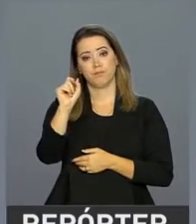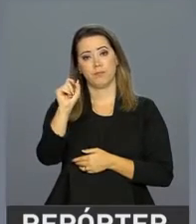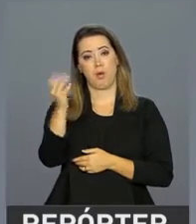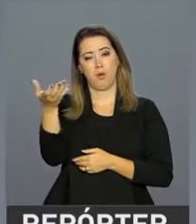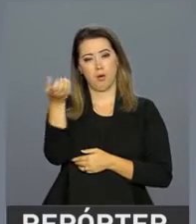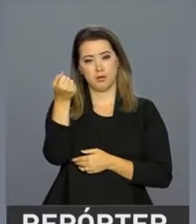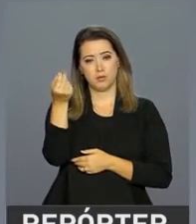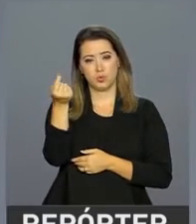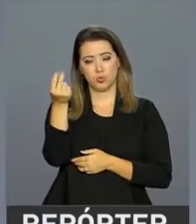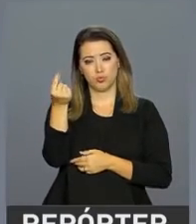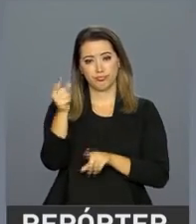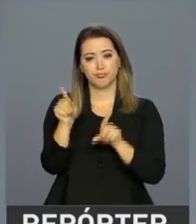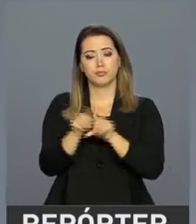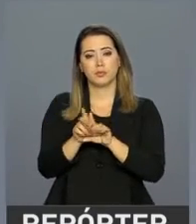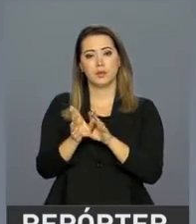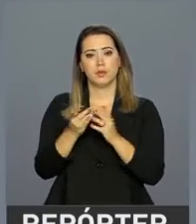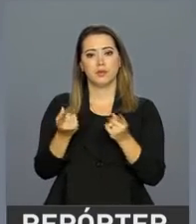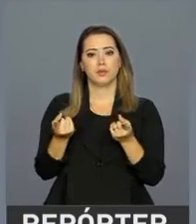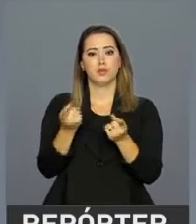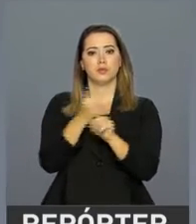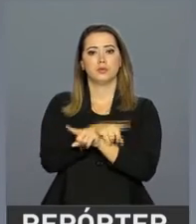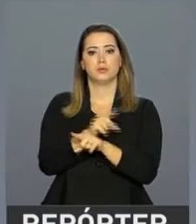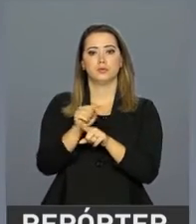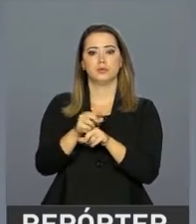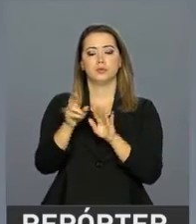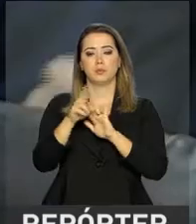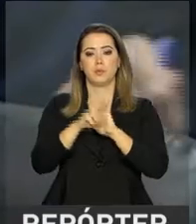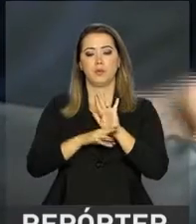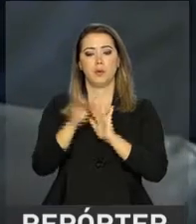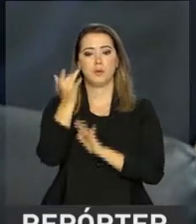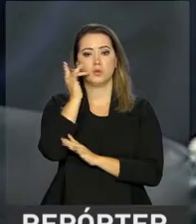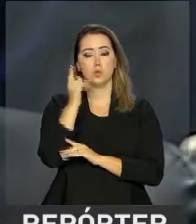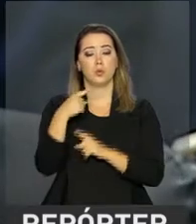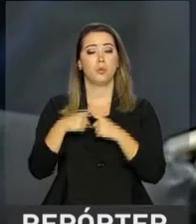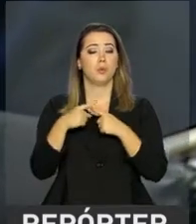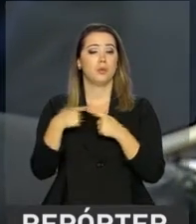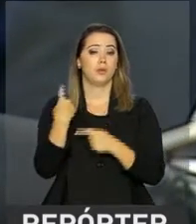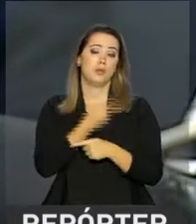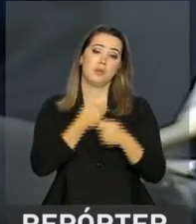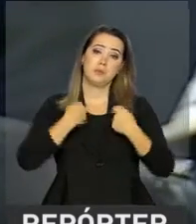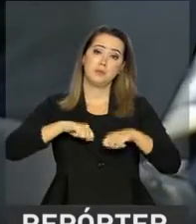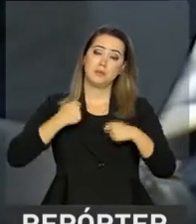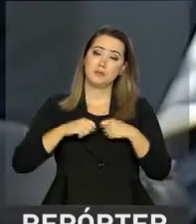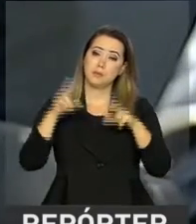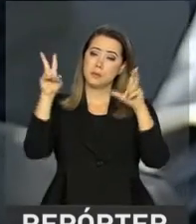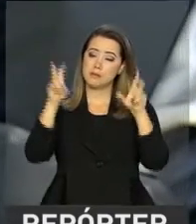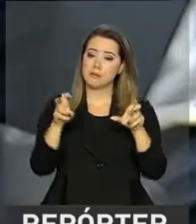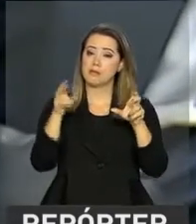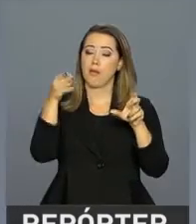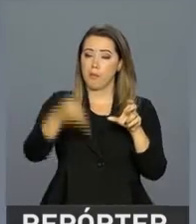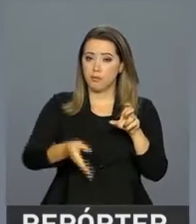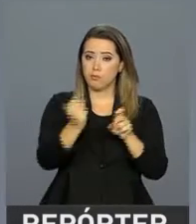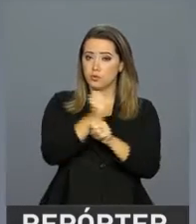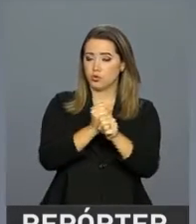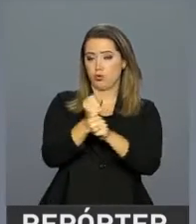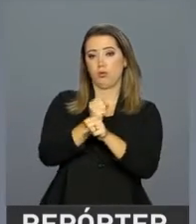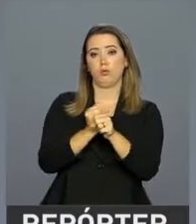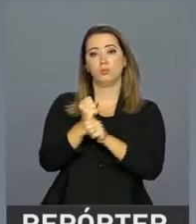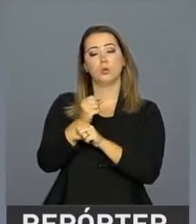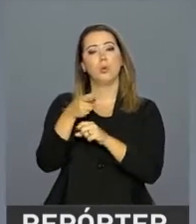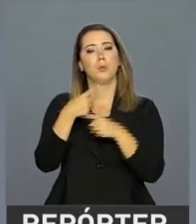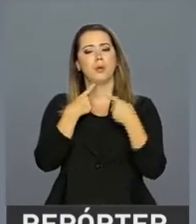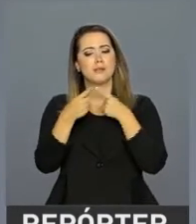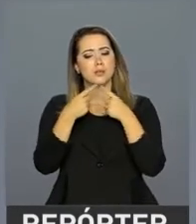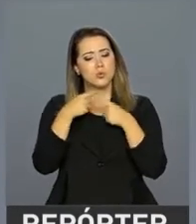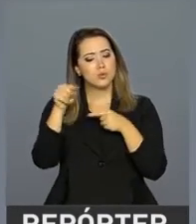no sentido oposto aquilo que diz a regra de ouro porque nós temos que tratar disso em 2018 porque